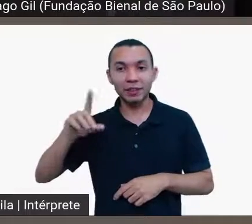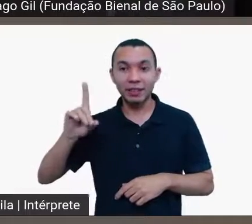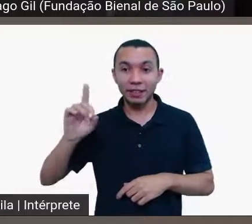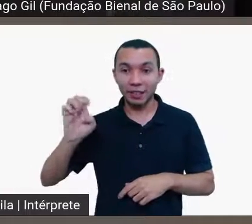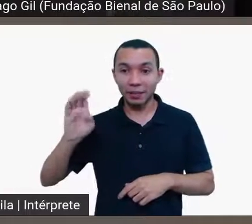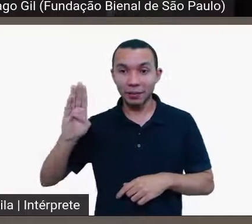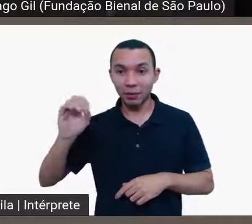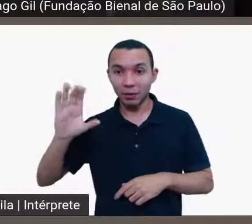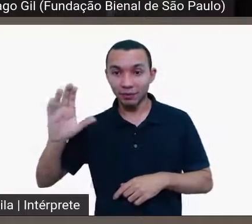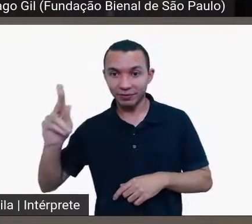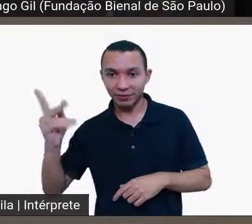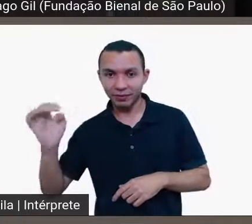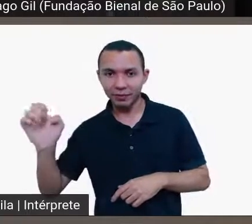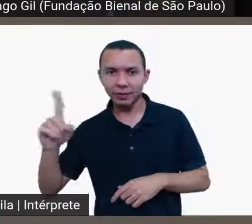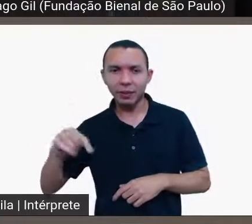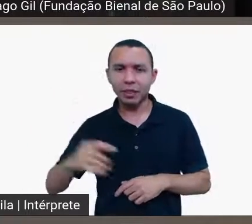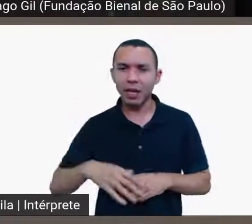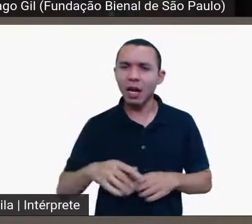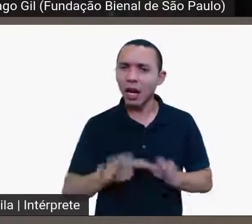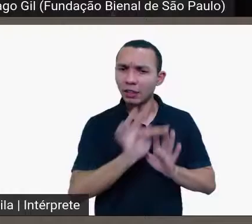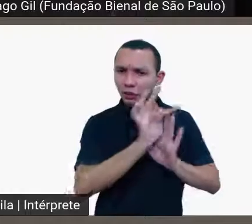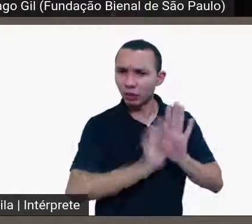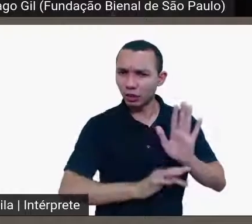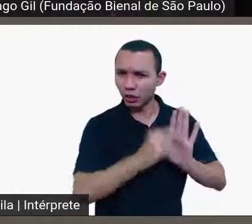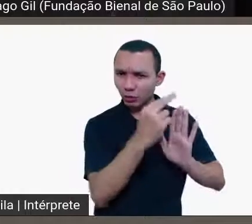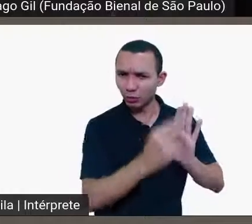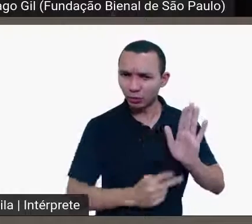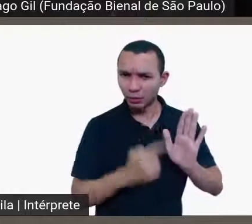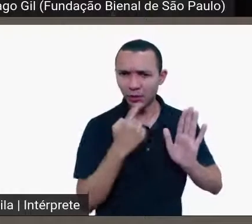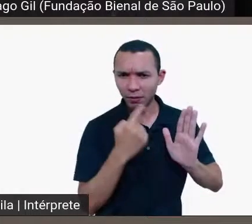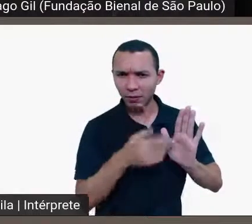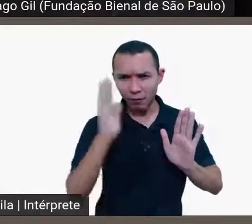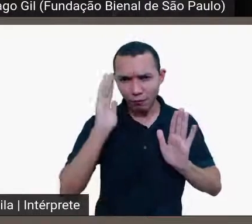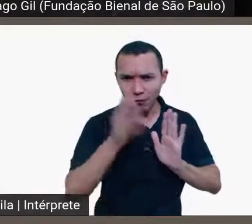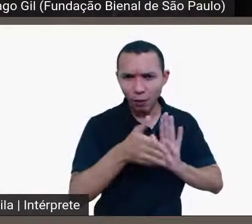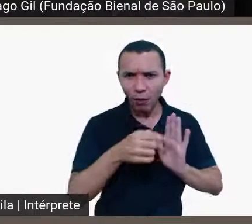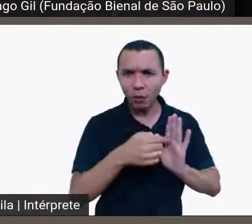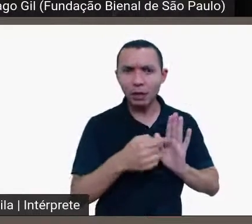de crônica que o próprio manifesto tem, é impressionante. Assim,